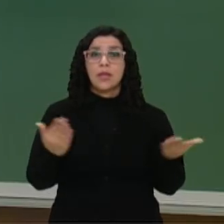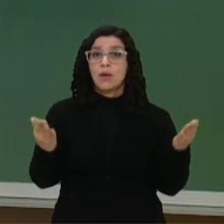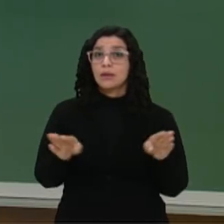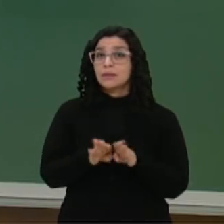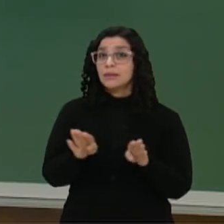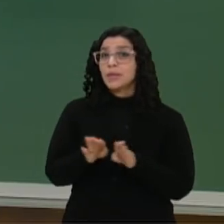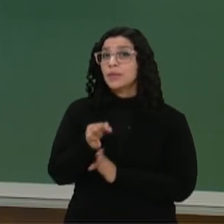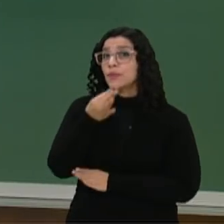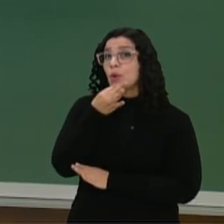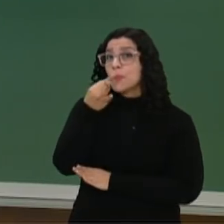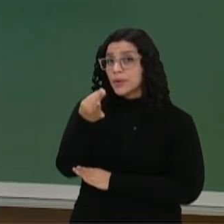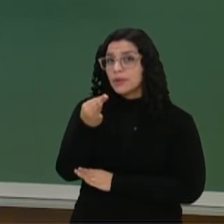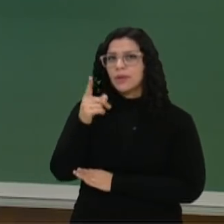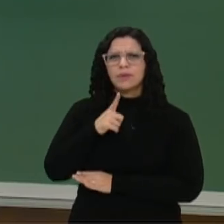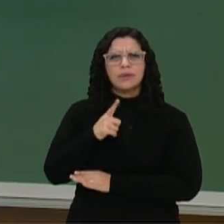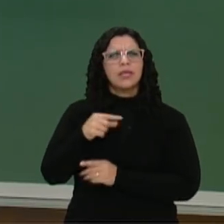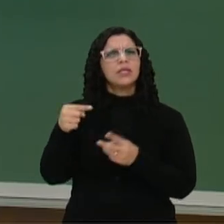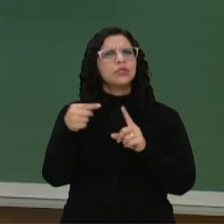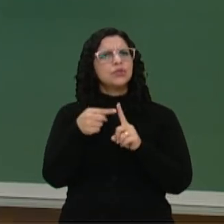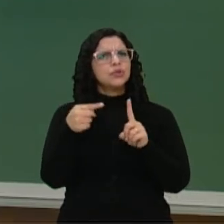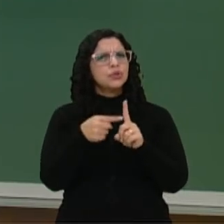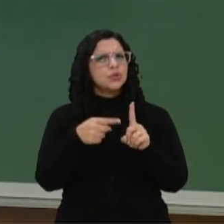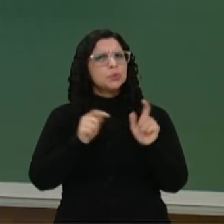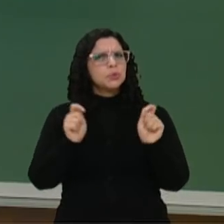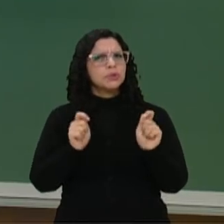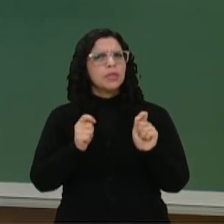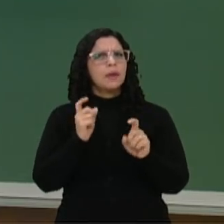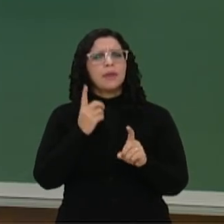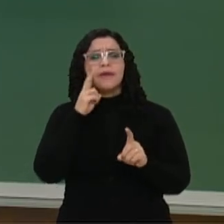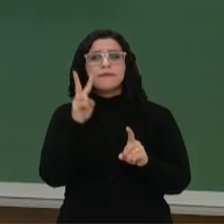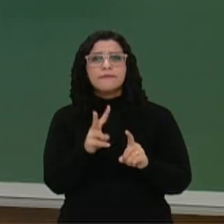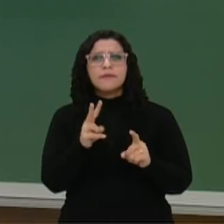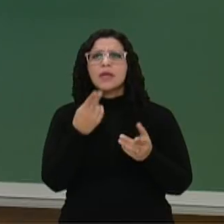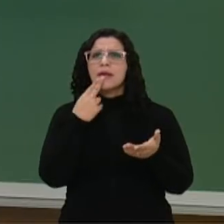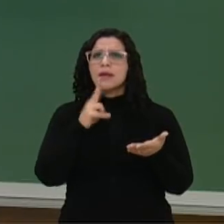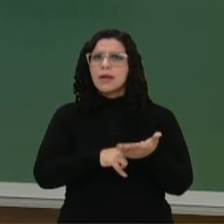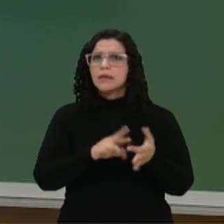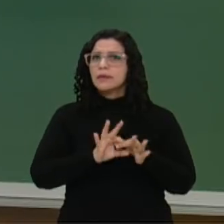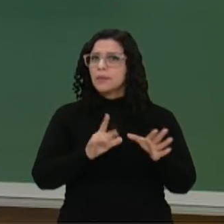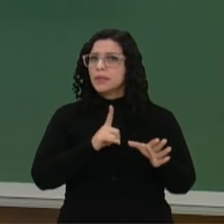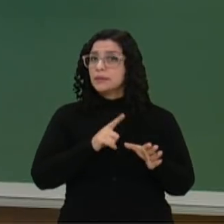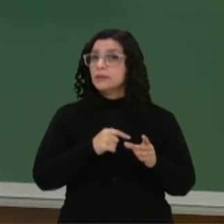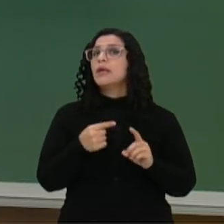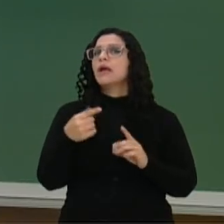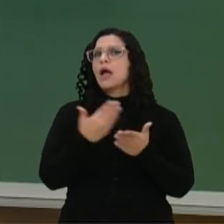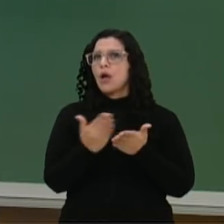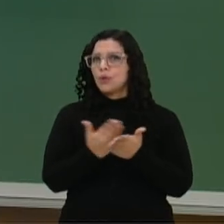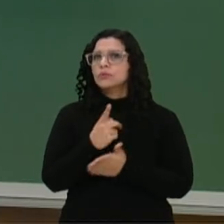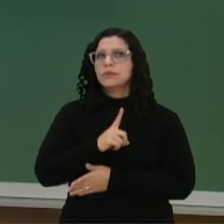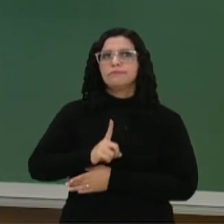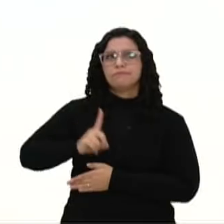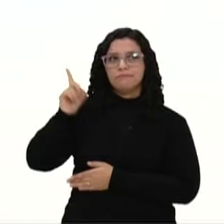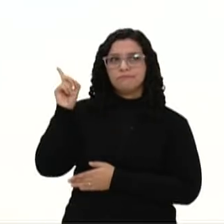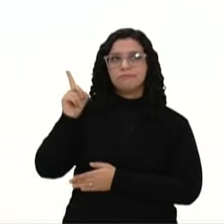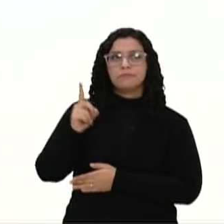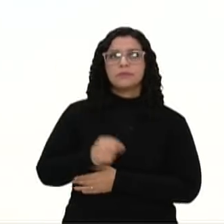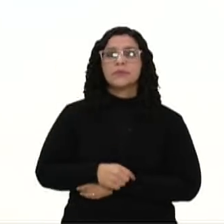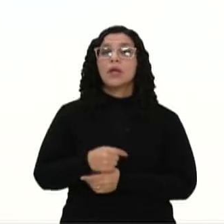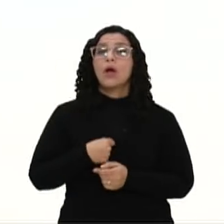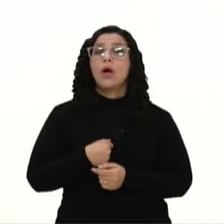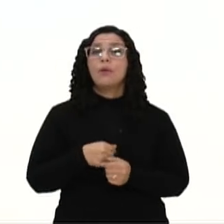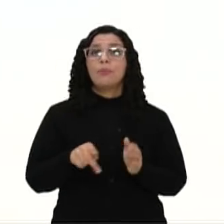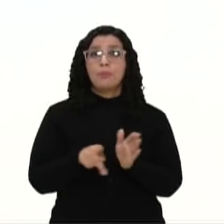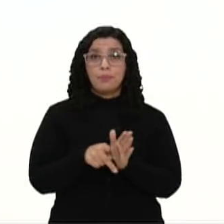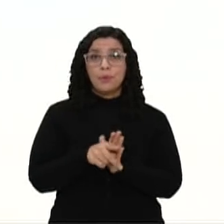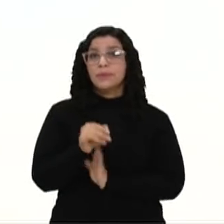Questão de argumentação. Que tipos de argumentos nós encontramos em cartas abertas? Temos alguns aqui. Vejamos.